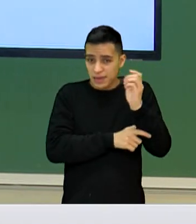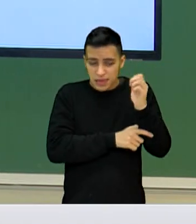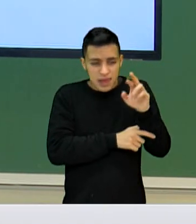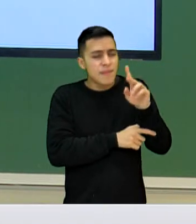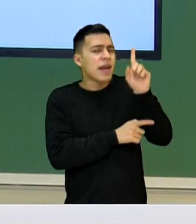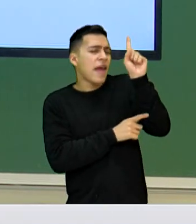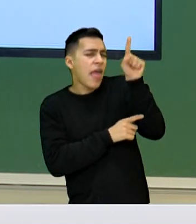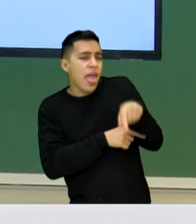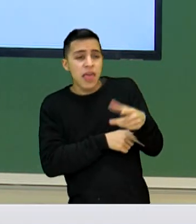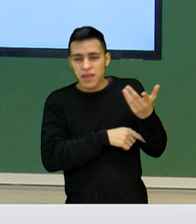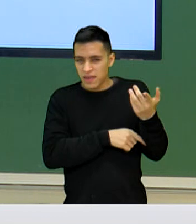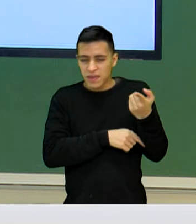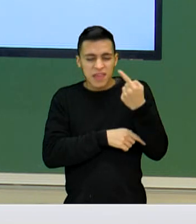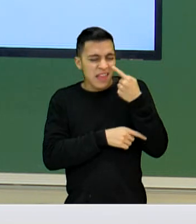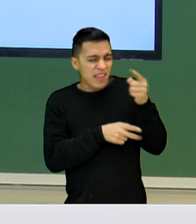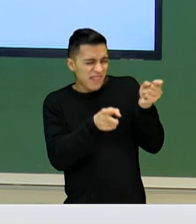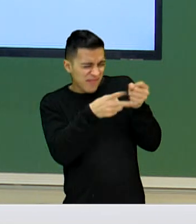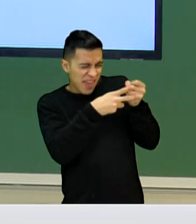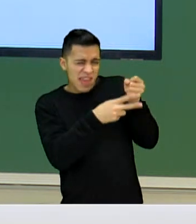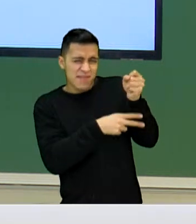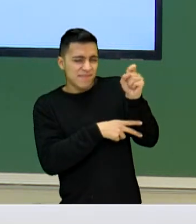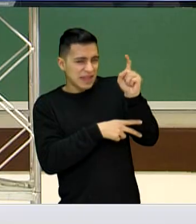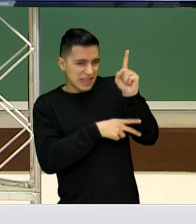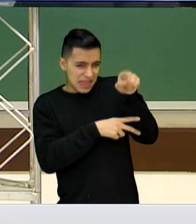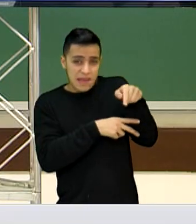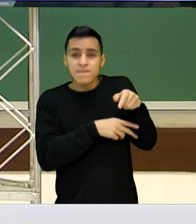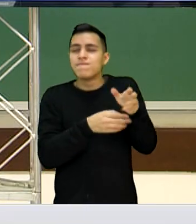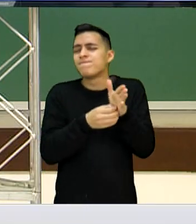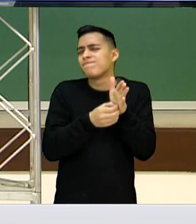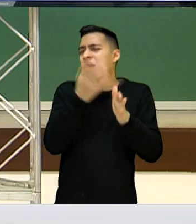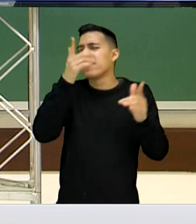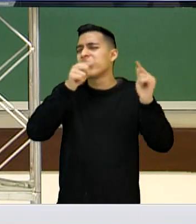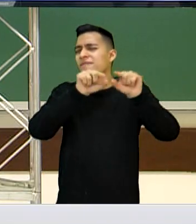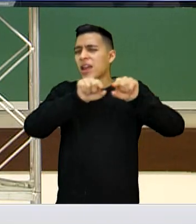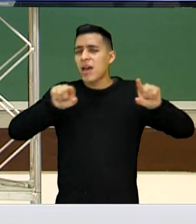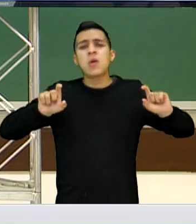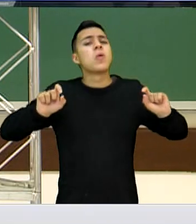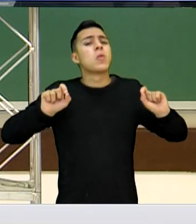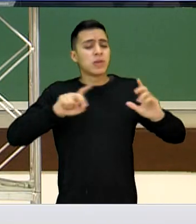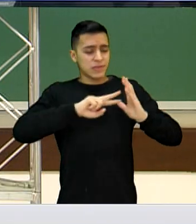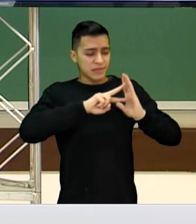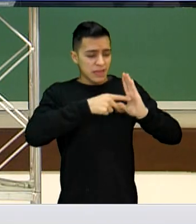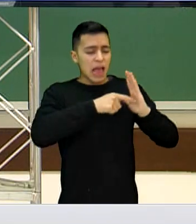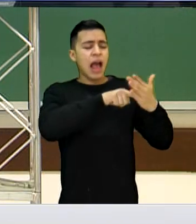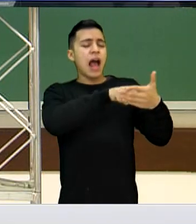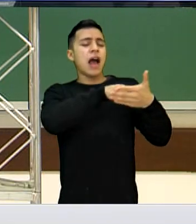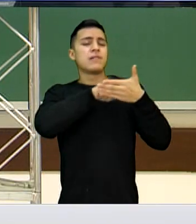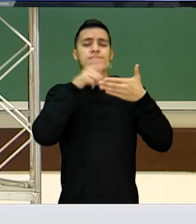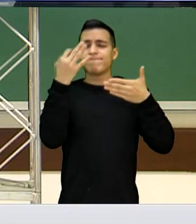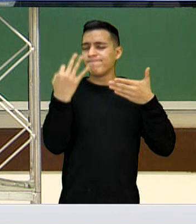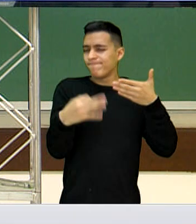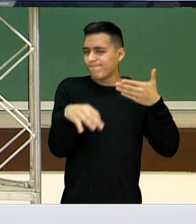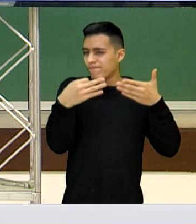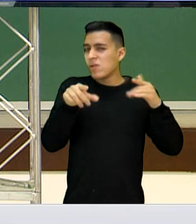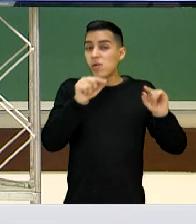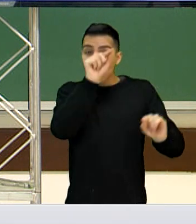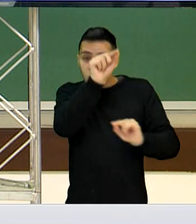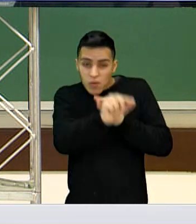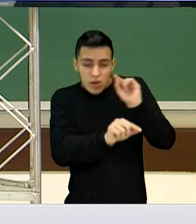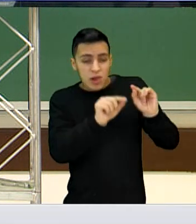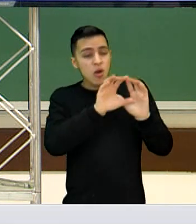é. O uso desse verbo aí, na maioria das sentenças, dá a indicação aí de